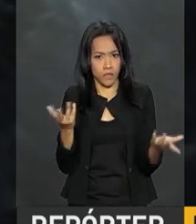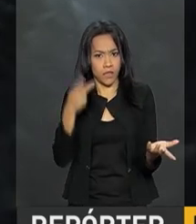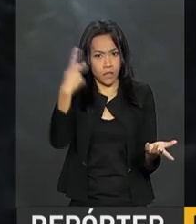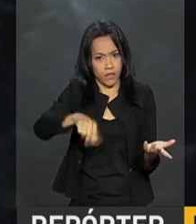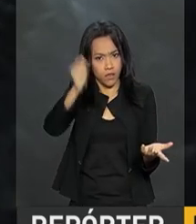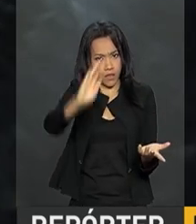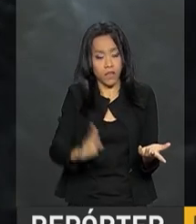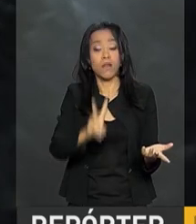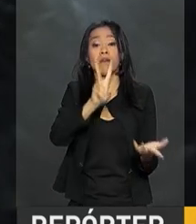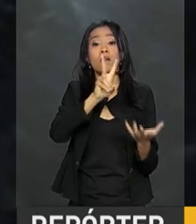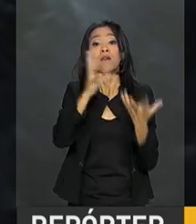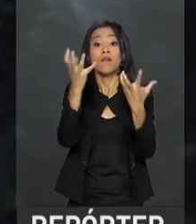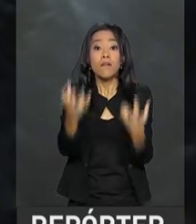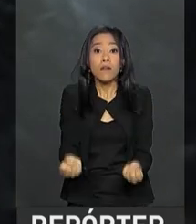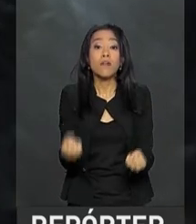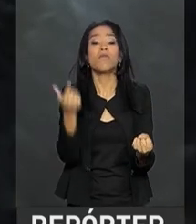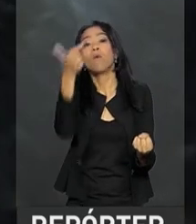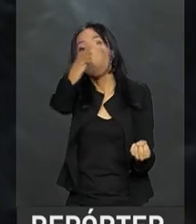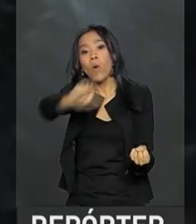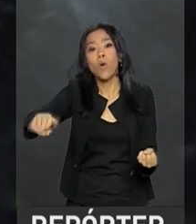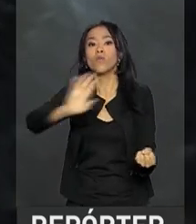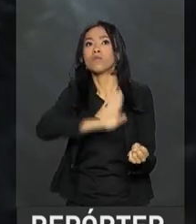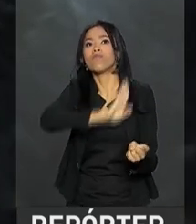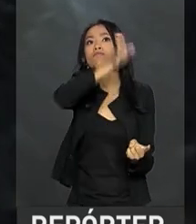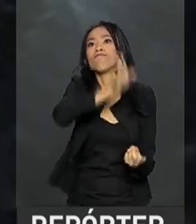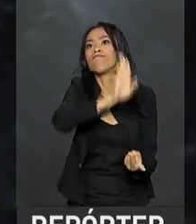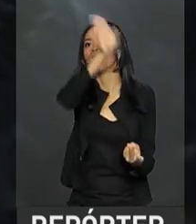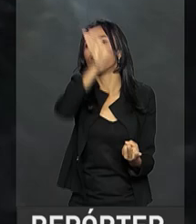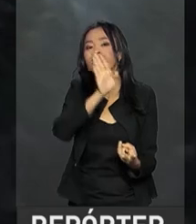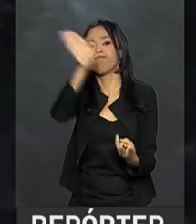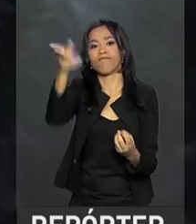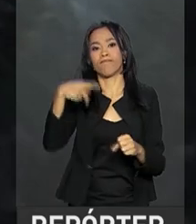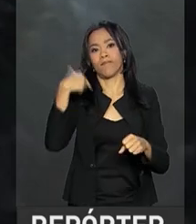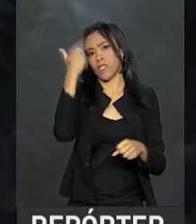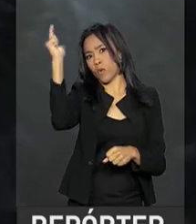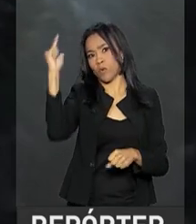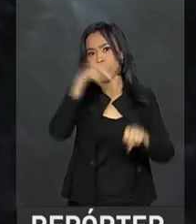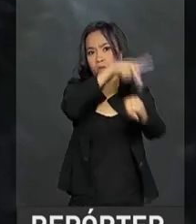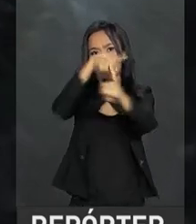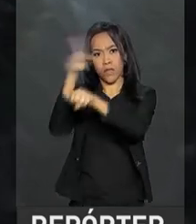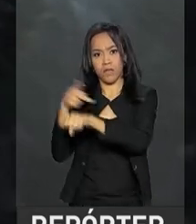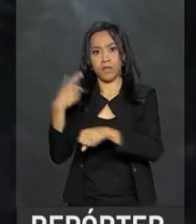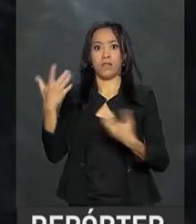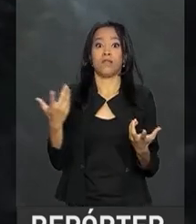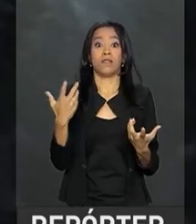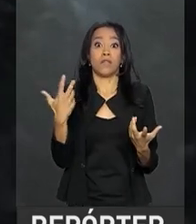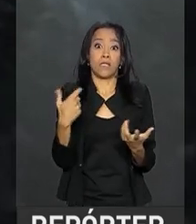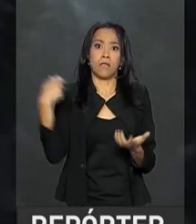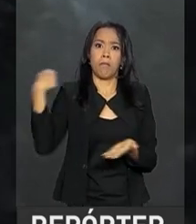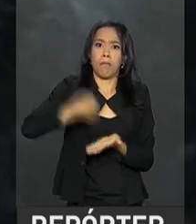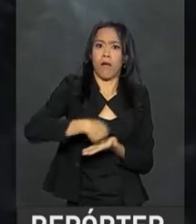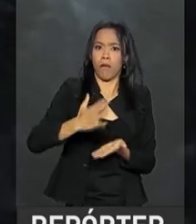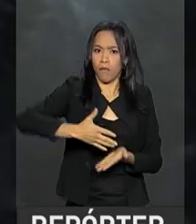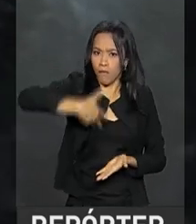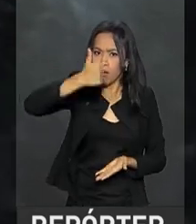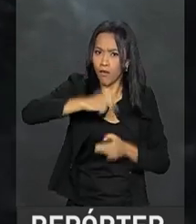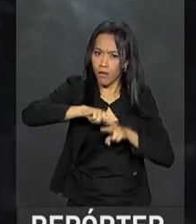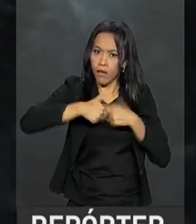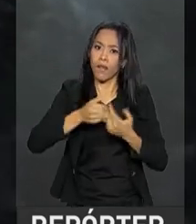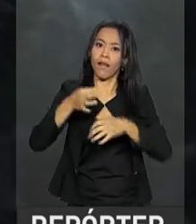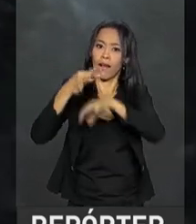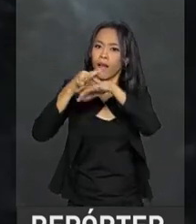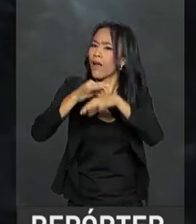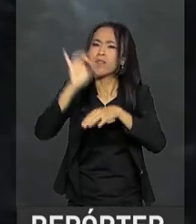começar a frequentar outros mercados. Mercados mais exigentes, mercados que pagam melhor, não só